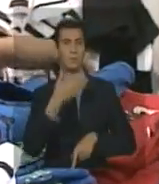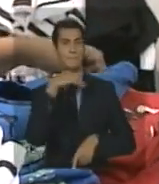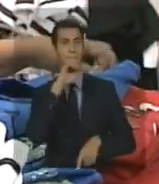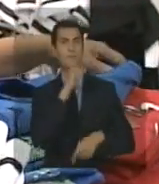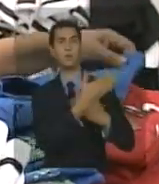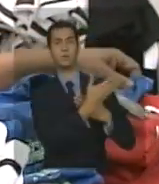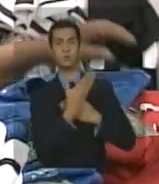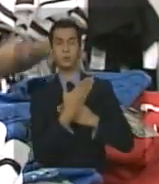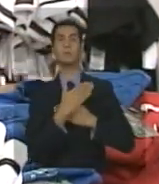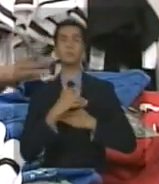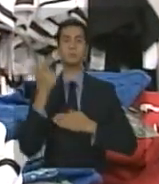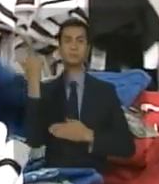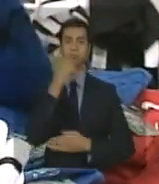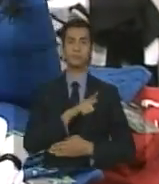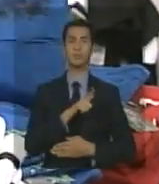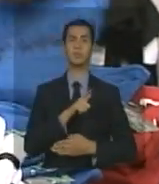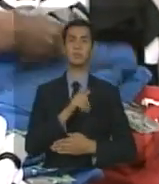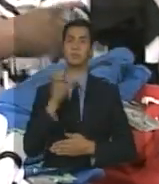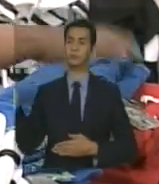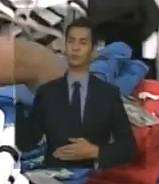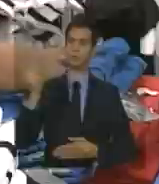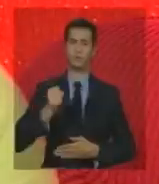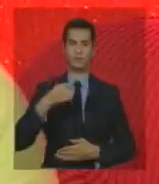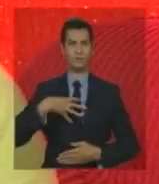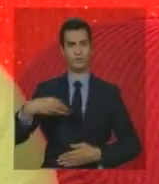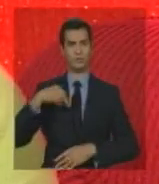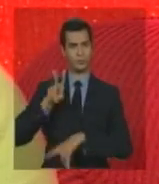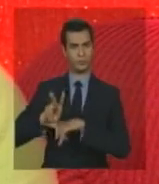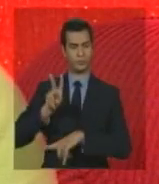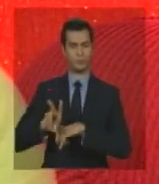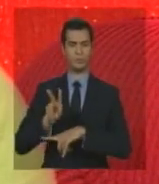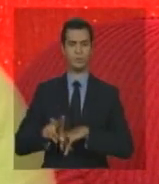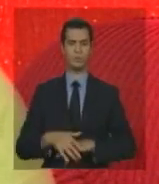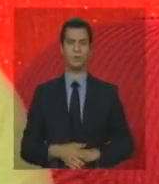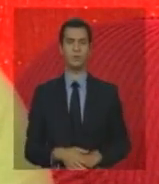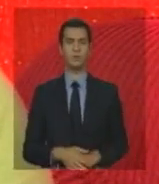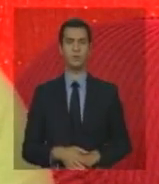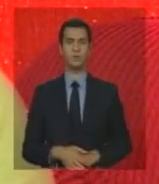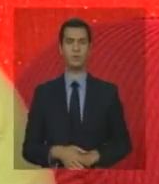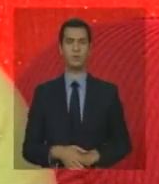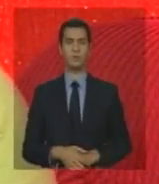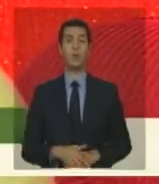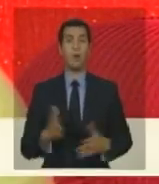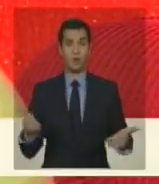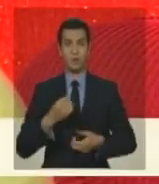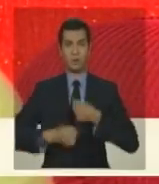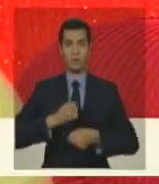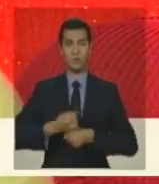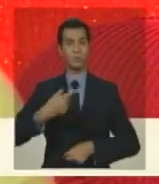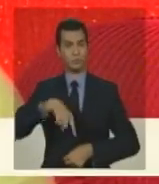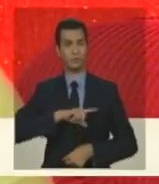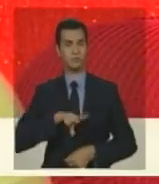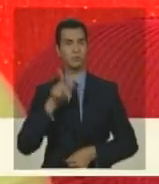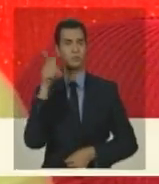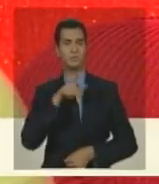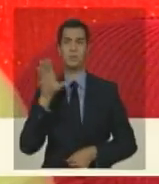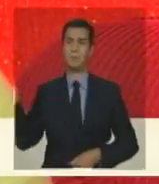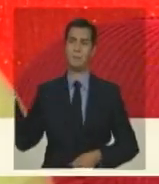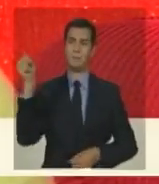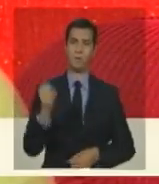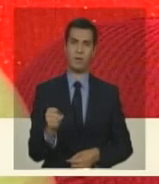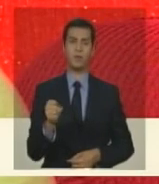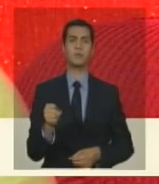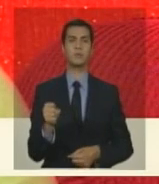planejava trazer Isabela de volta para cuidar da menina. Esse ano nós ia pegar ela para morar lá, arrumar colégio e tudo. Aí